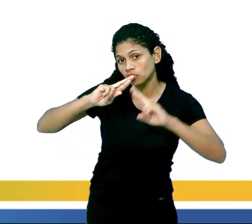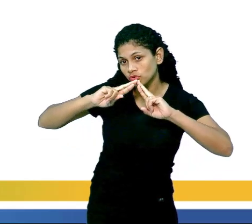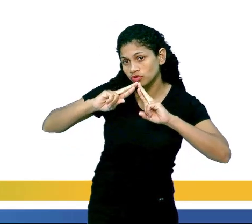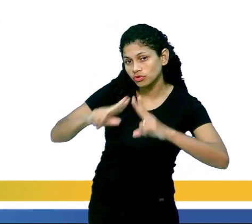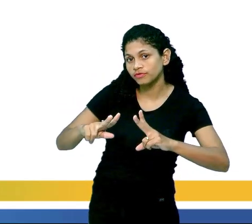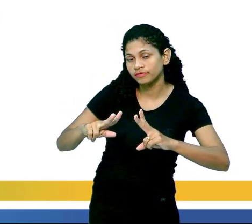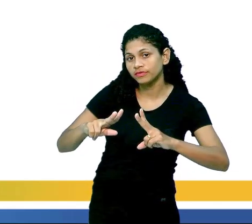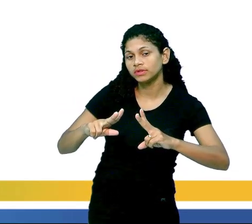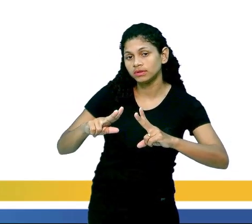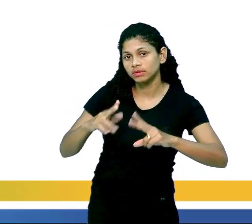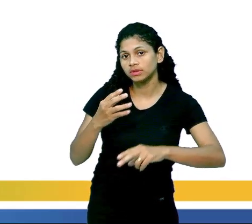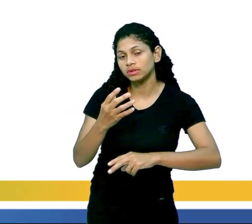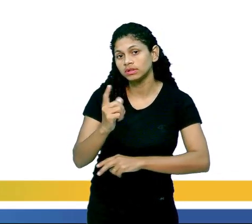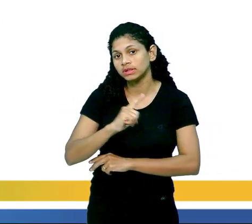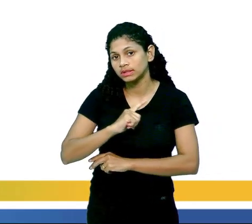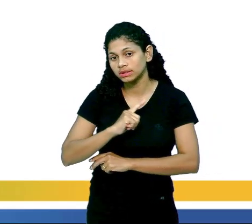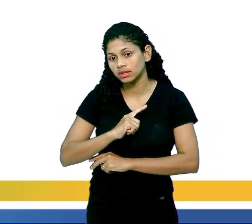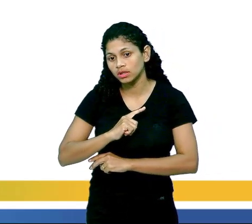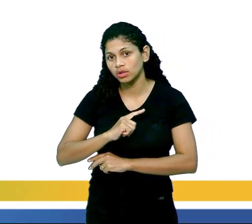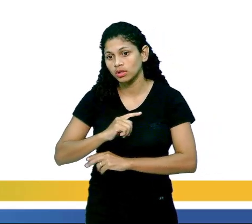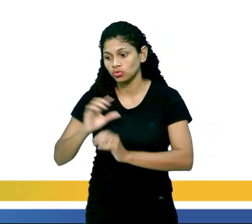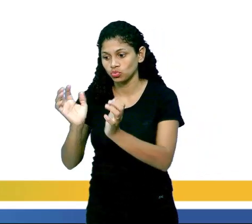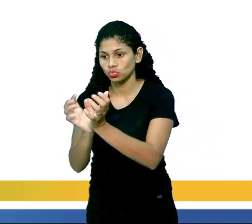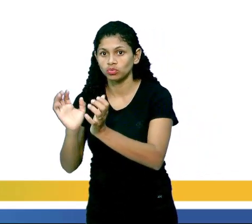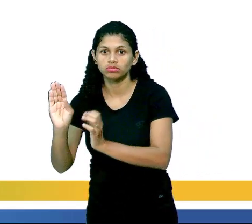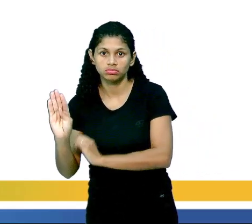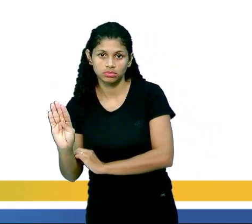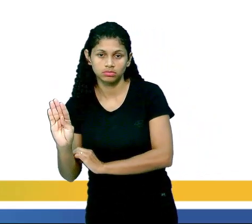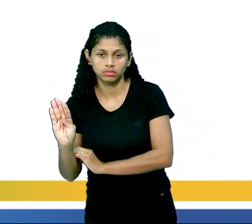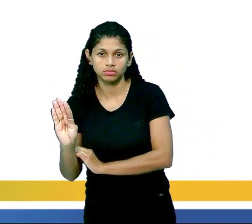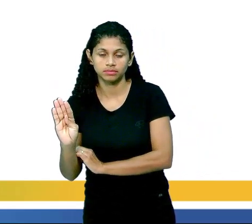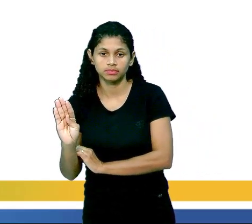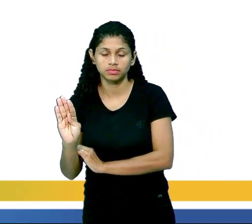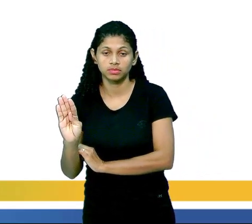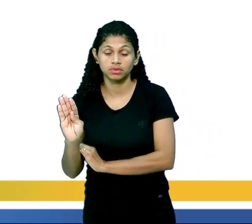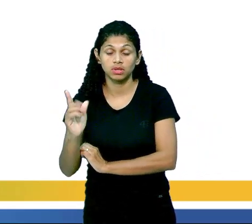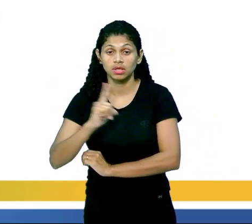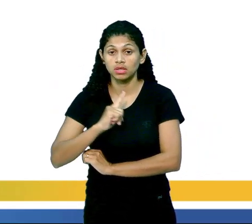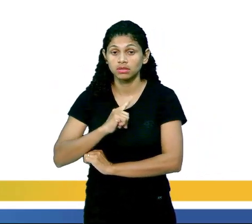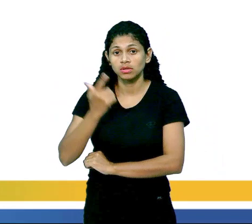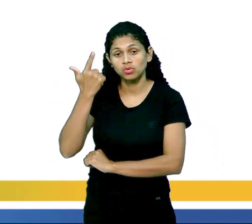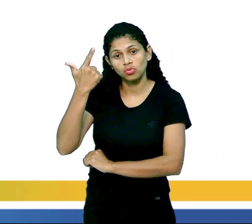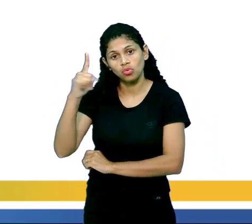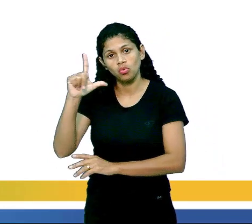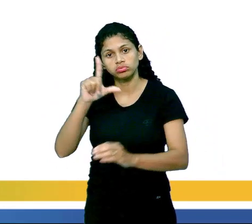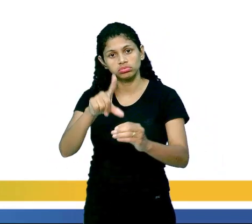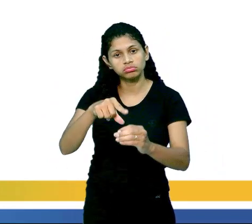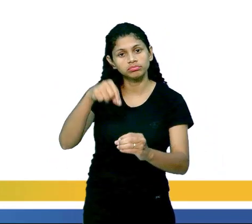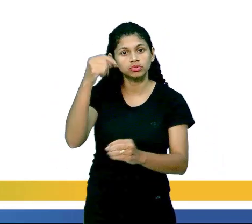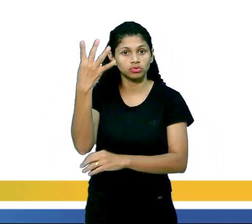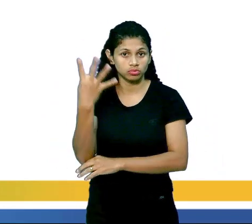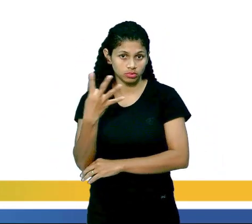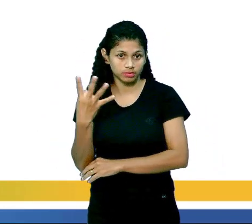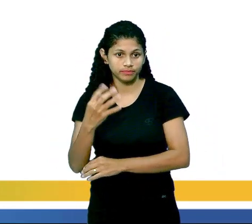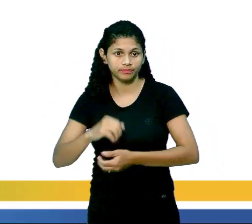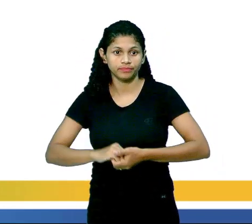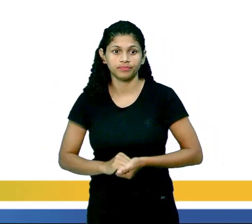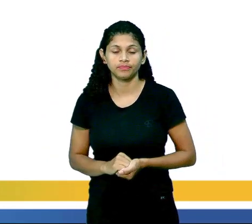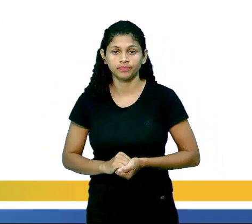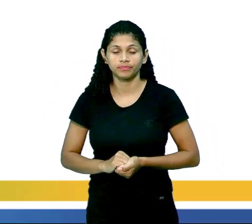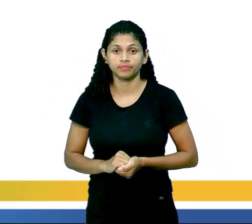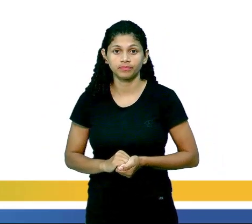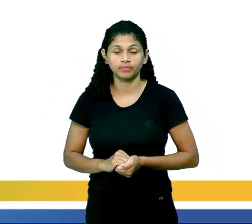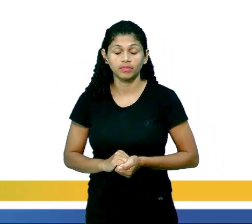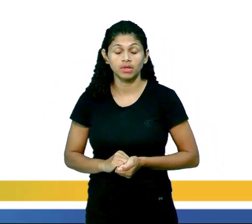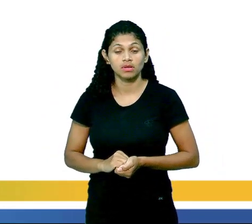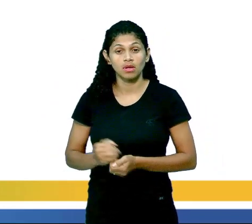conjunto B. E assim nós temos mais as outras alternativas, as outras 4 alternativas. Então a gente